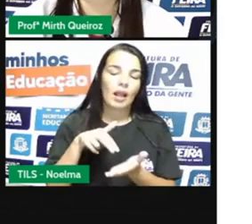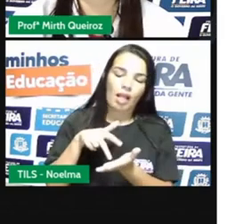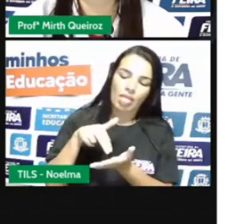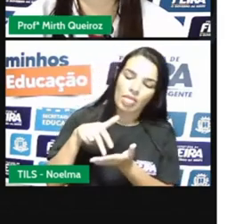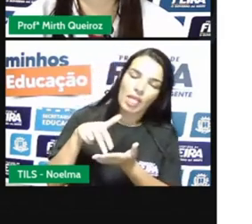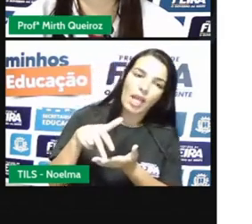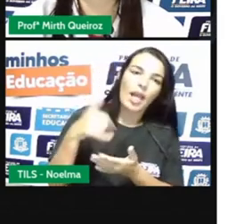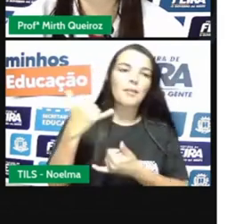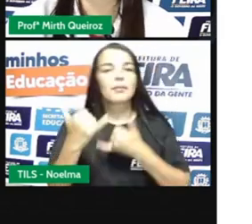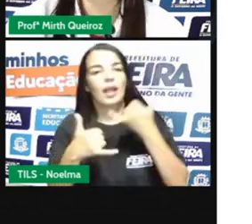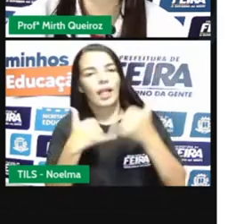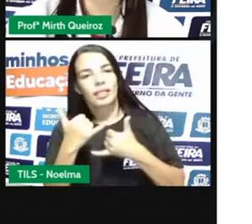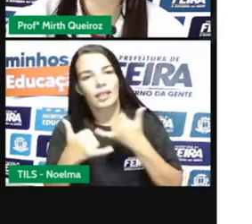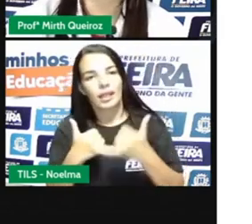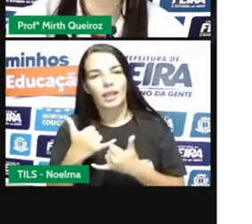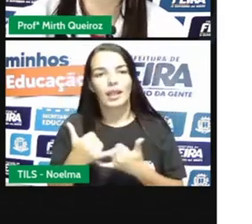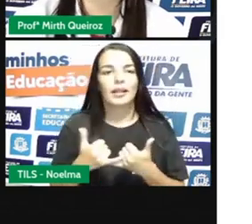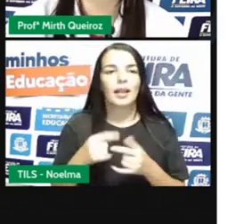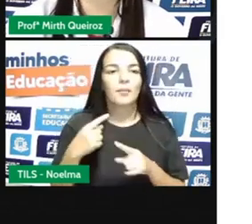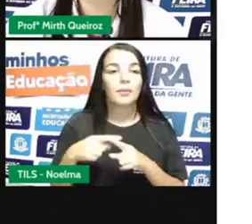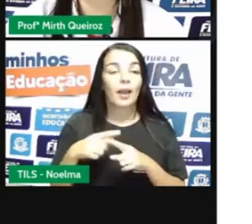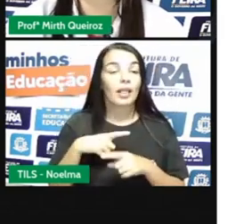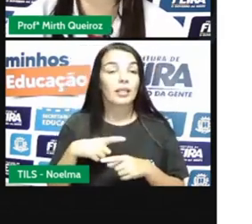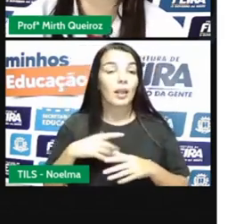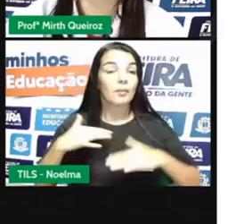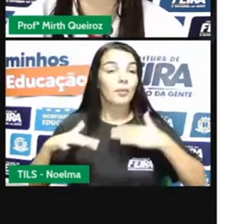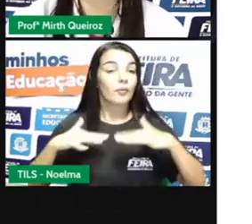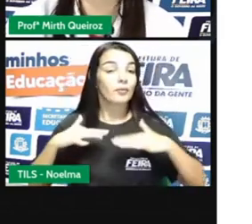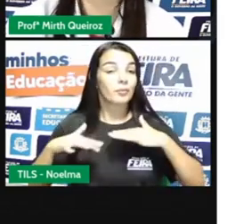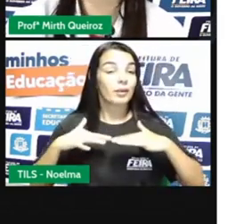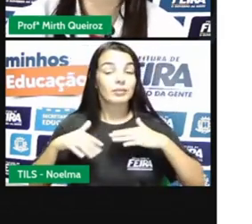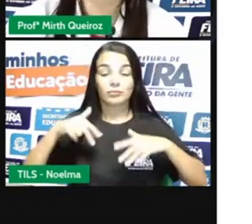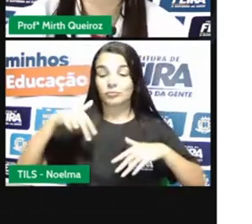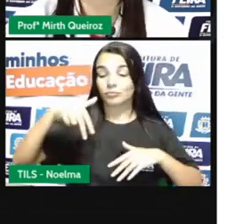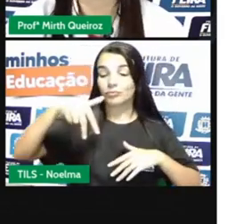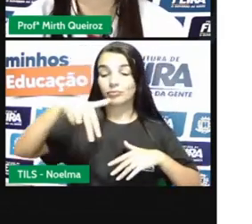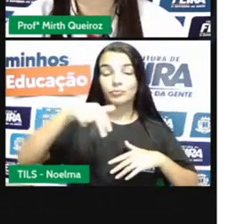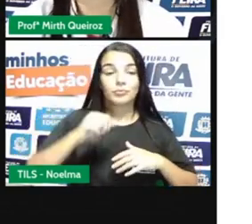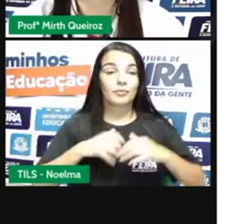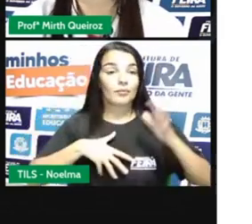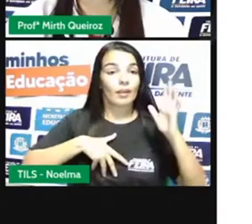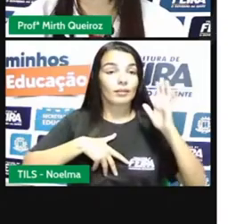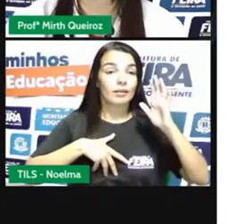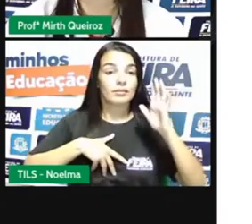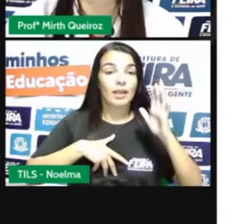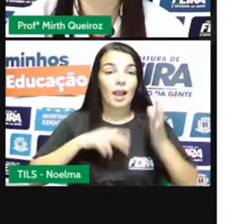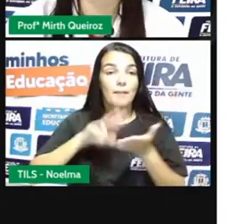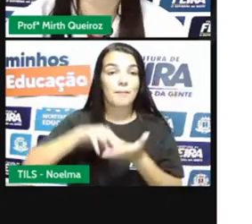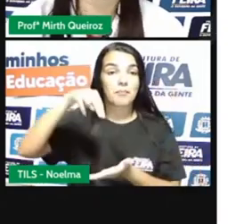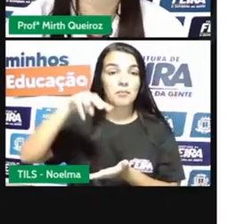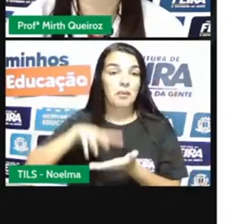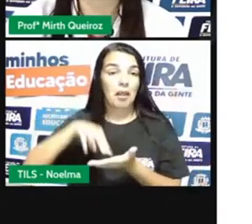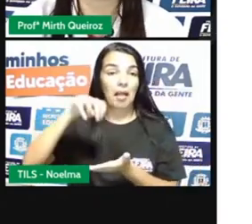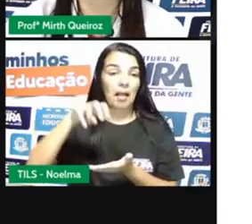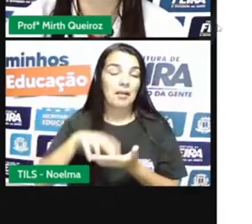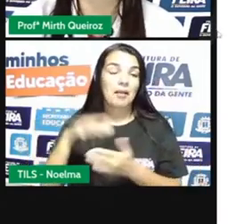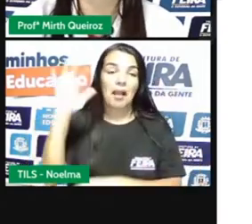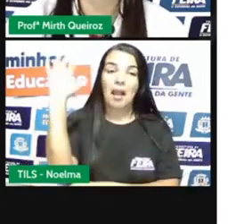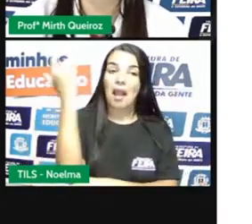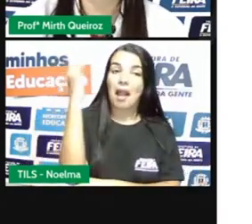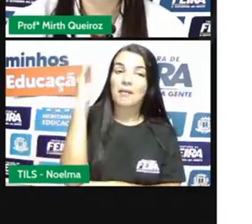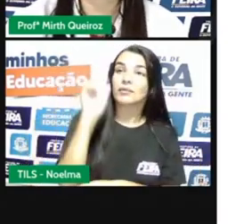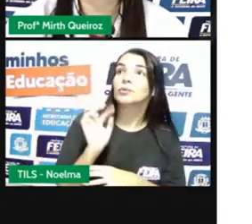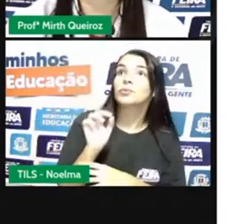as próprias brincadeiras, né, que exigem movimentos de andar, correr, dançar, pular, descer escadas, subir escadas, subir em árvore, descer em